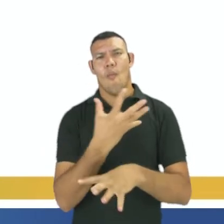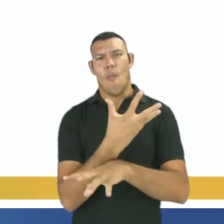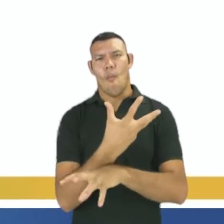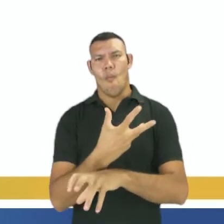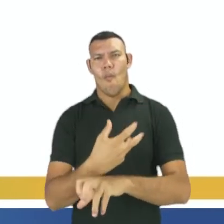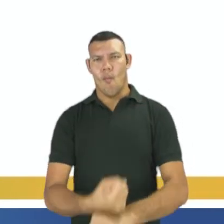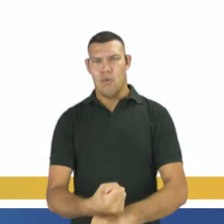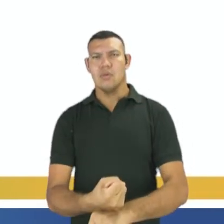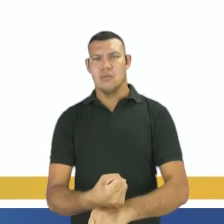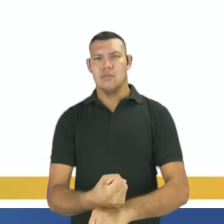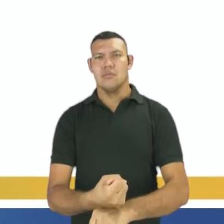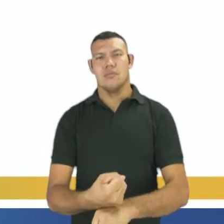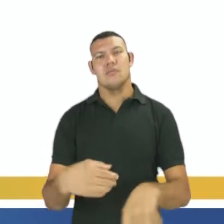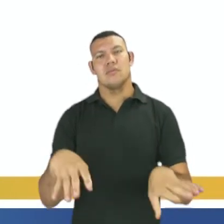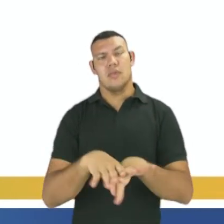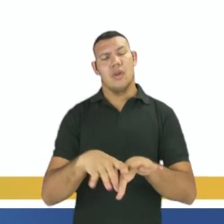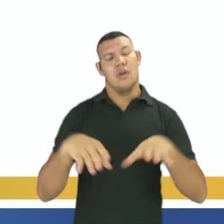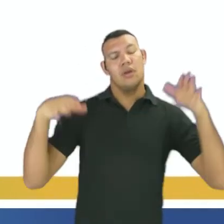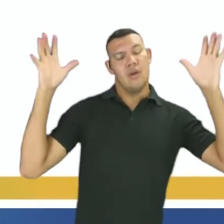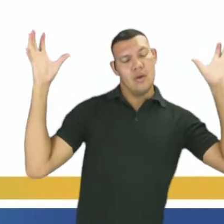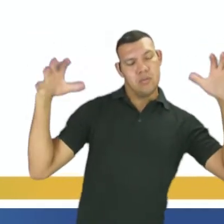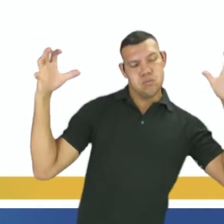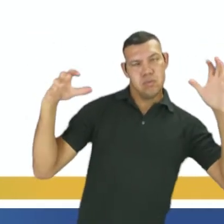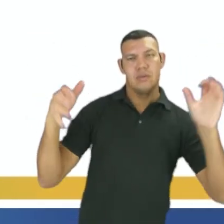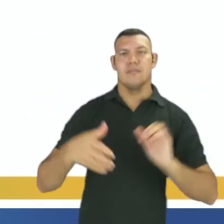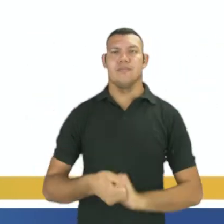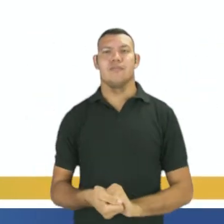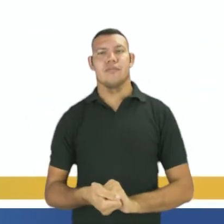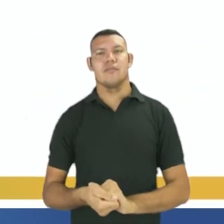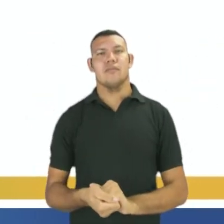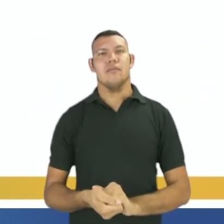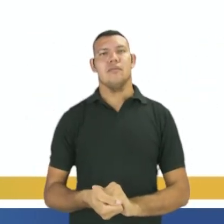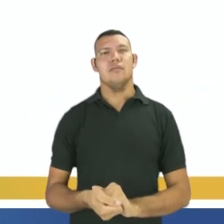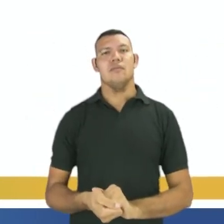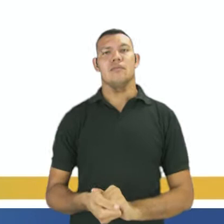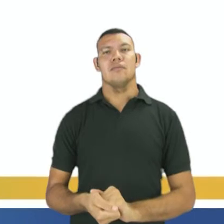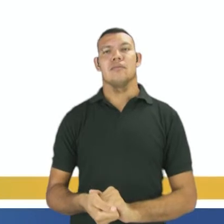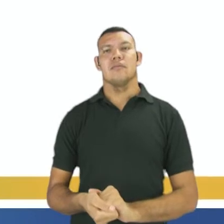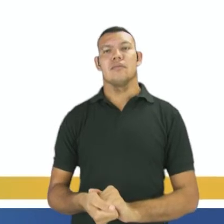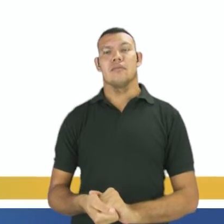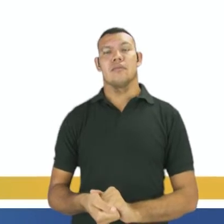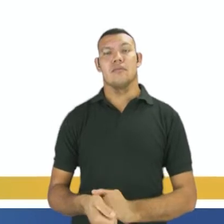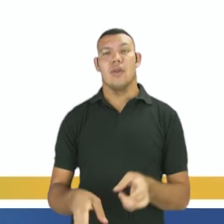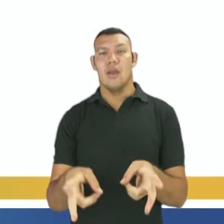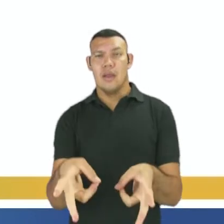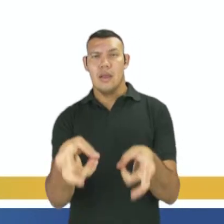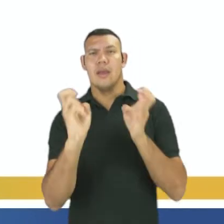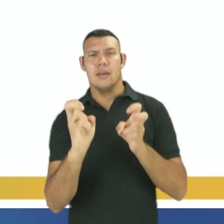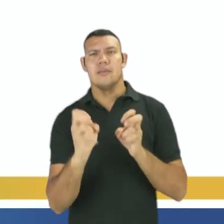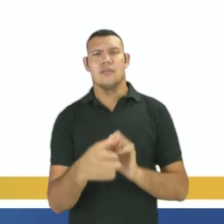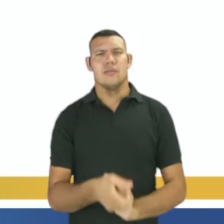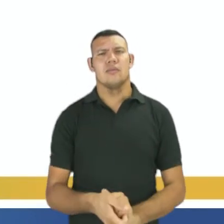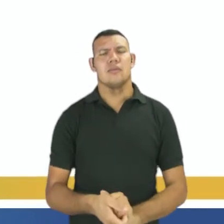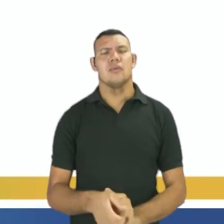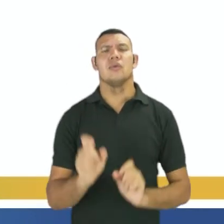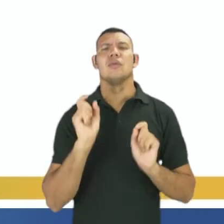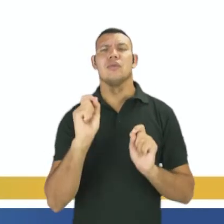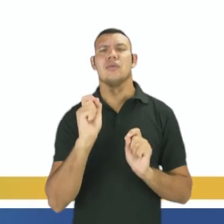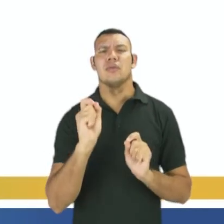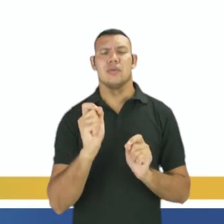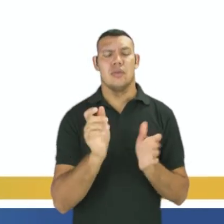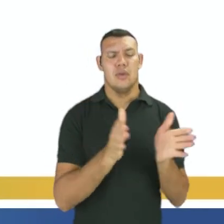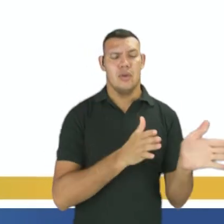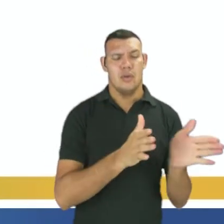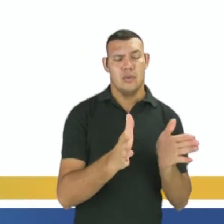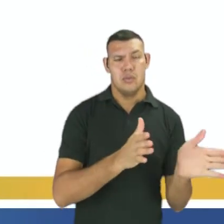o período chuvoso Apesar de nós temos a quatros Estações né Mas a gente pode perceber né com a maior intensidade esses